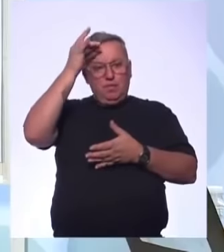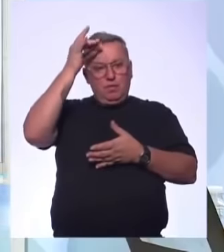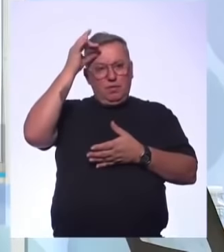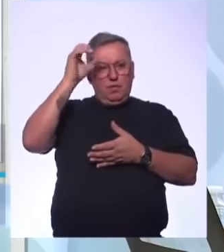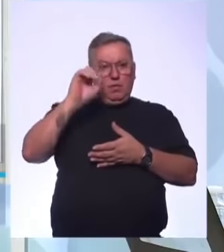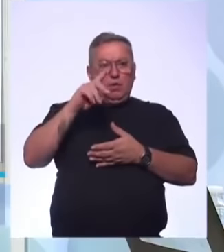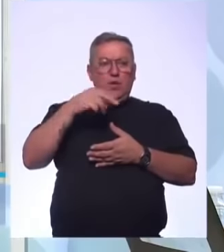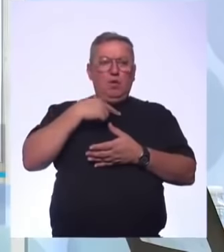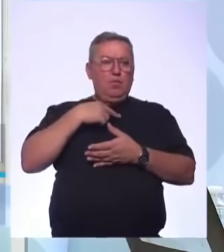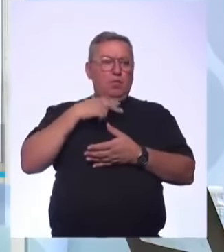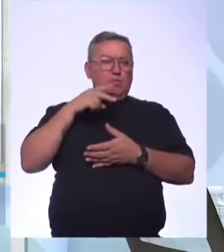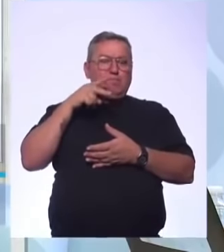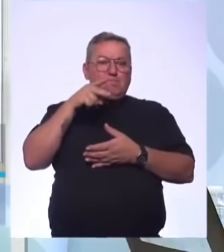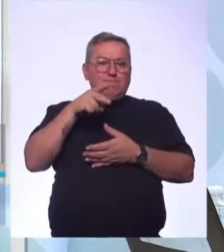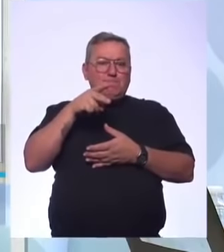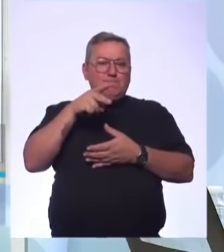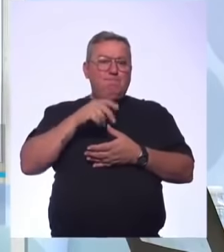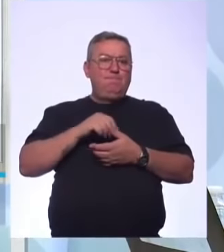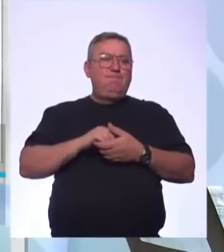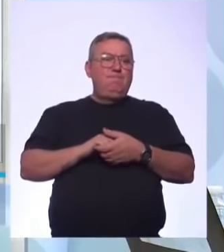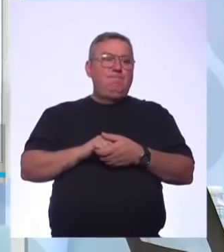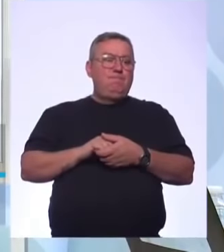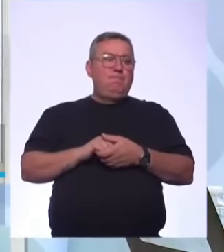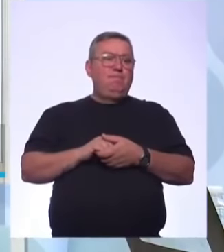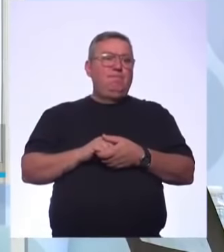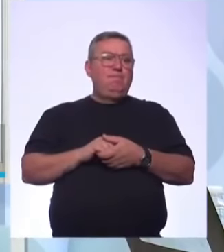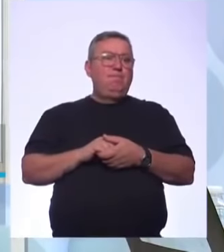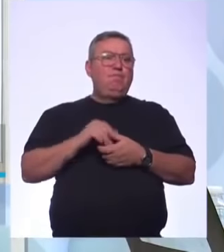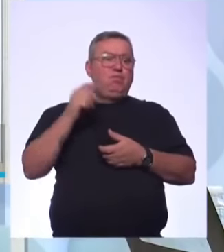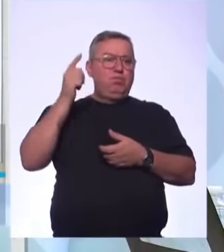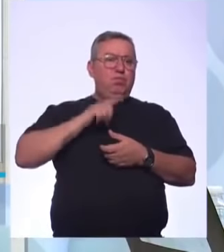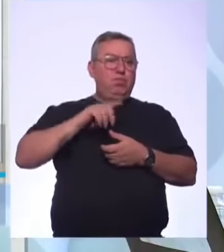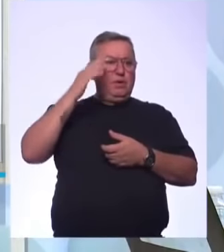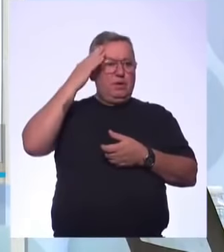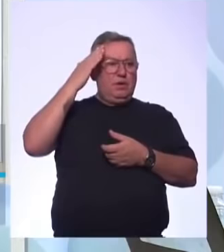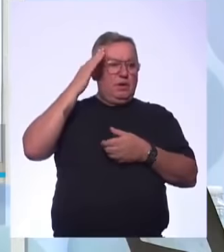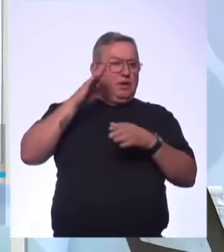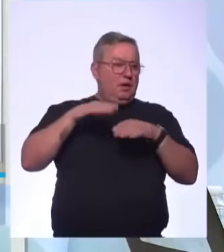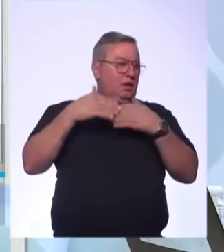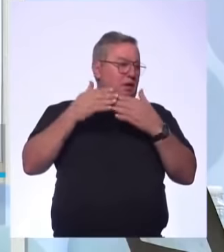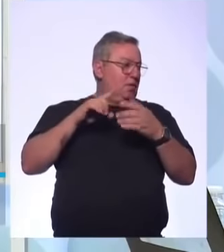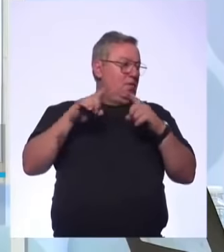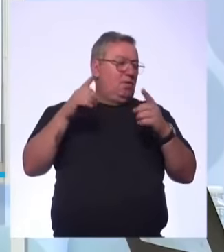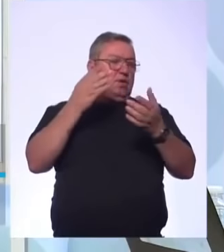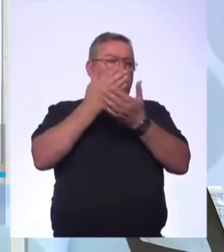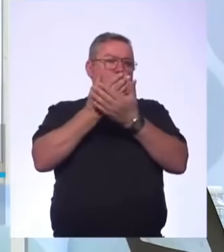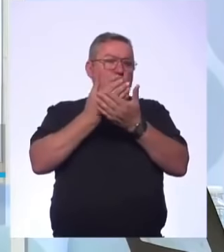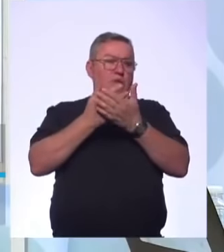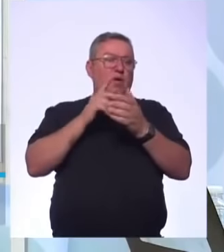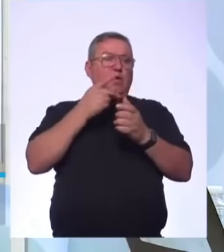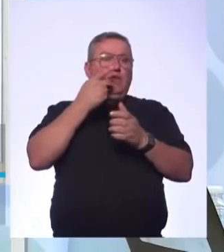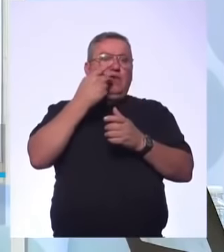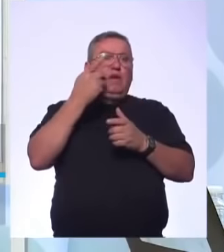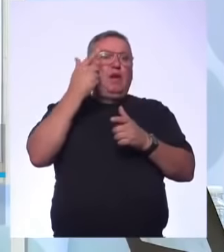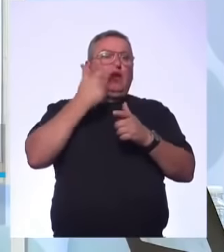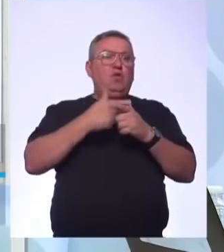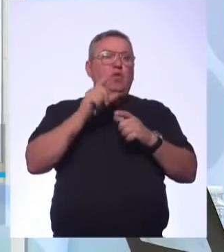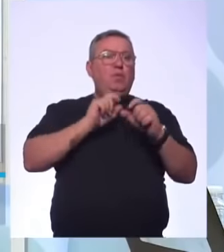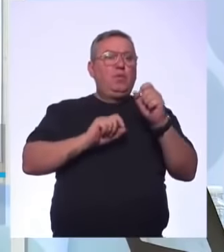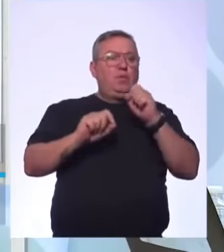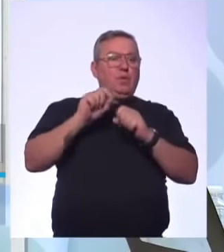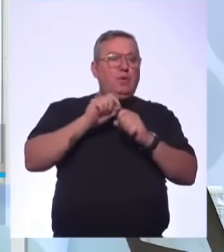gente não pode pôr 2 pontos na hora de responder. Então, acho que deu para vocês entenderem. Então, durante a aula, a gente vai falar um pouquinho aí